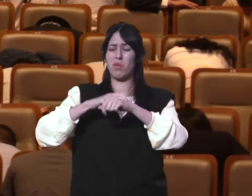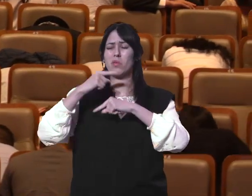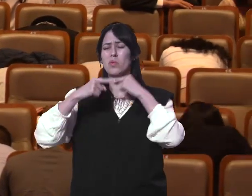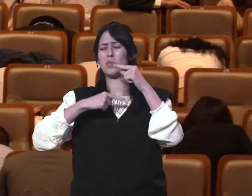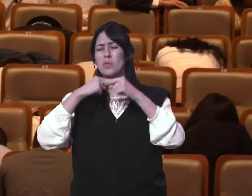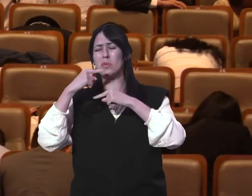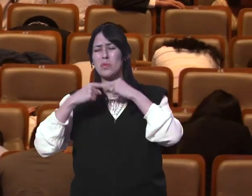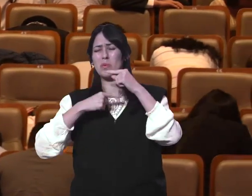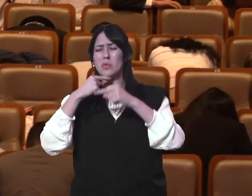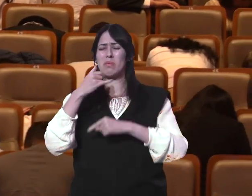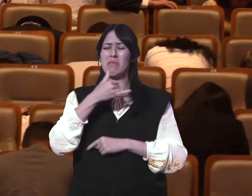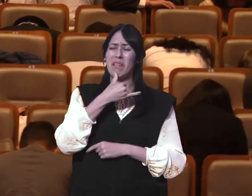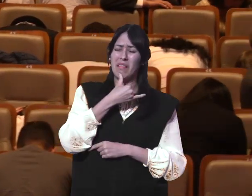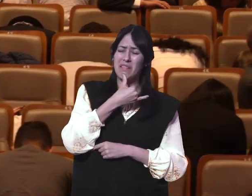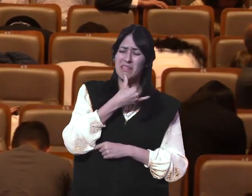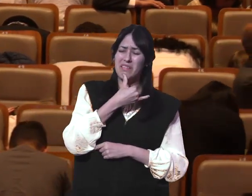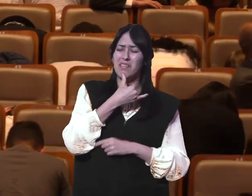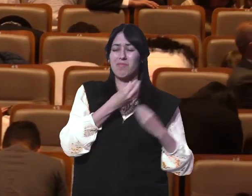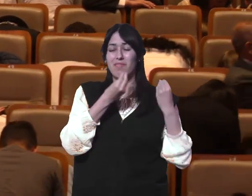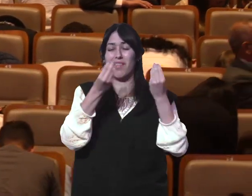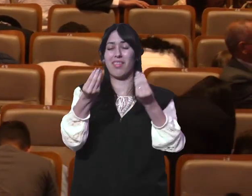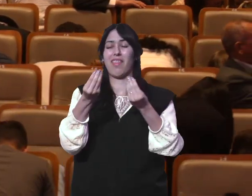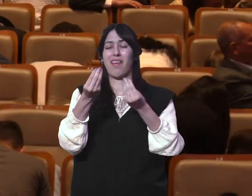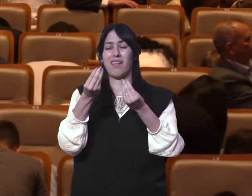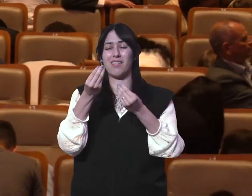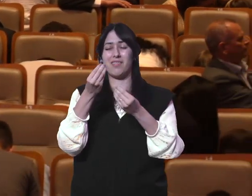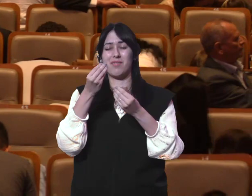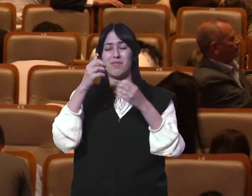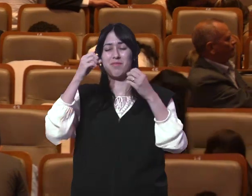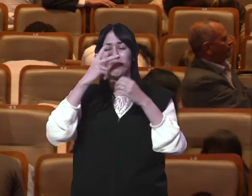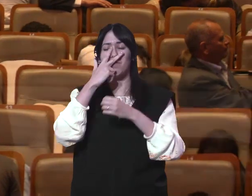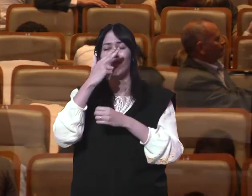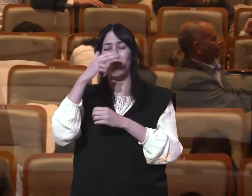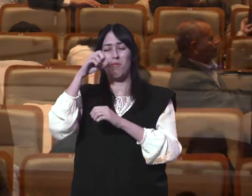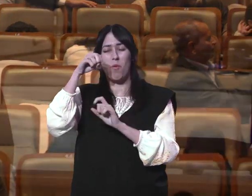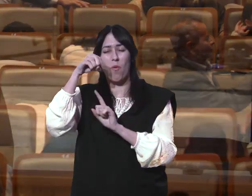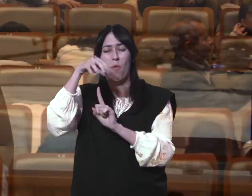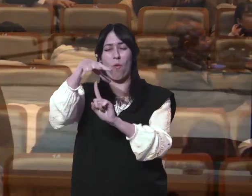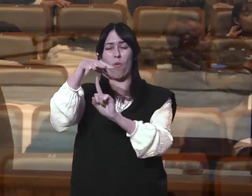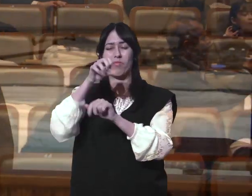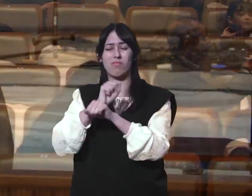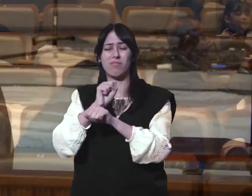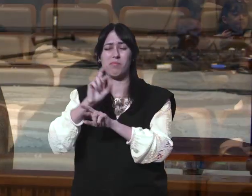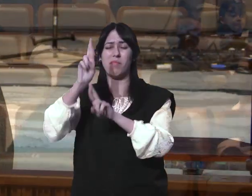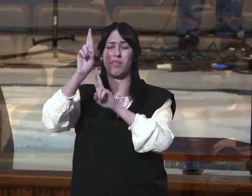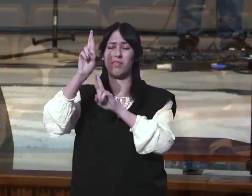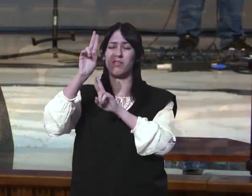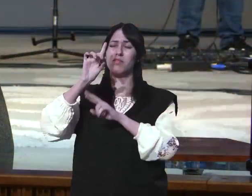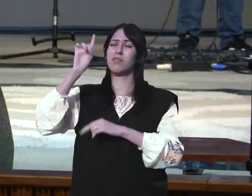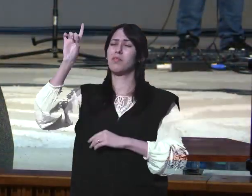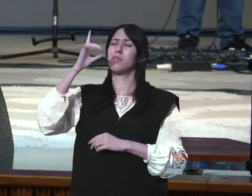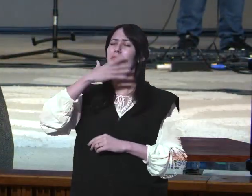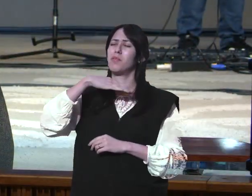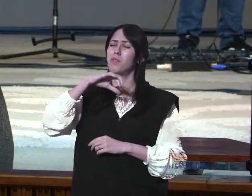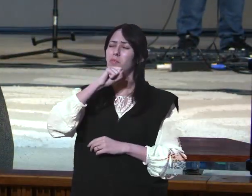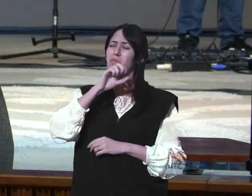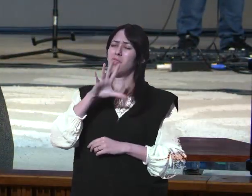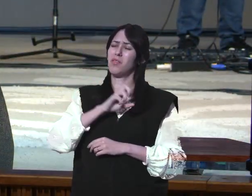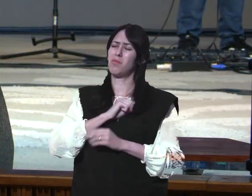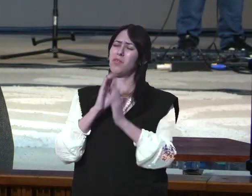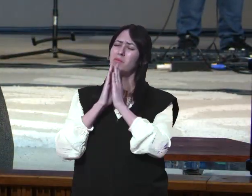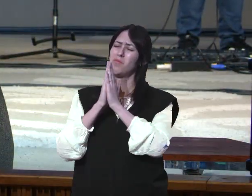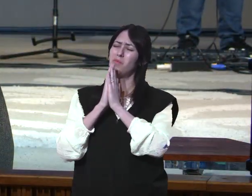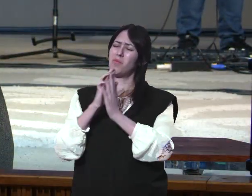e tristeza. Ah, Pai amado, que o Senhor tenha misericórdia de